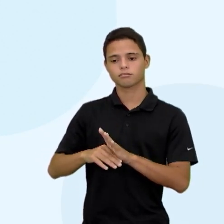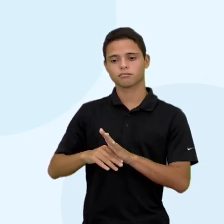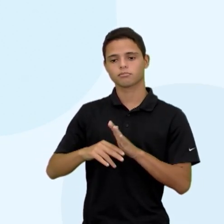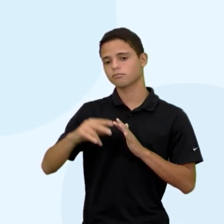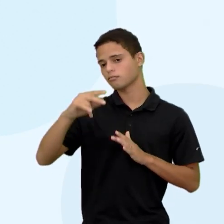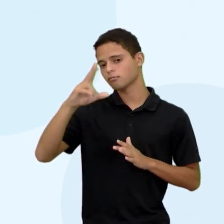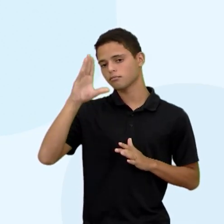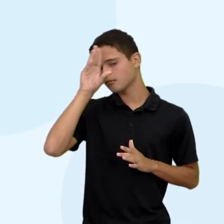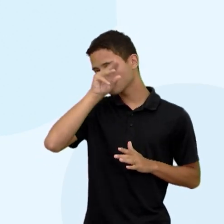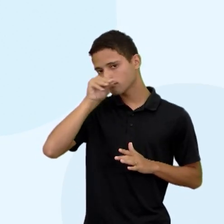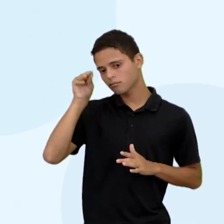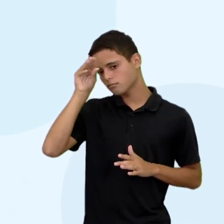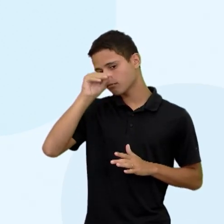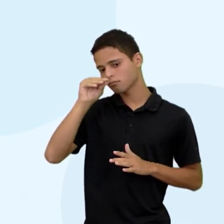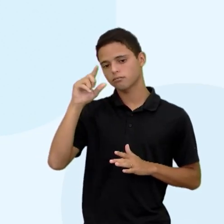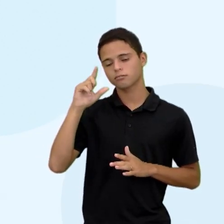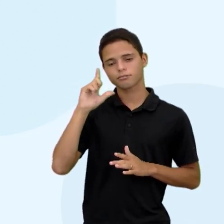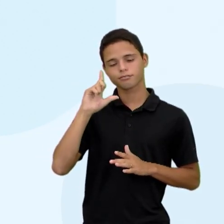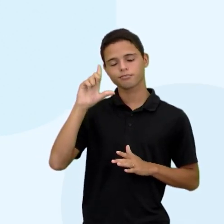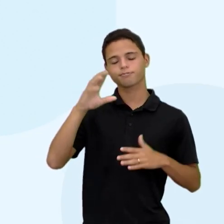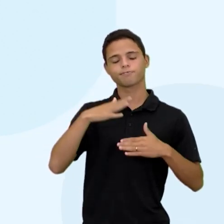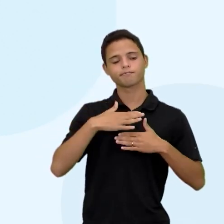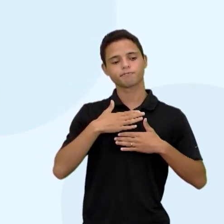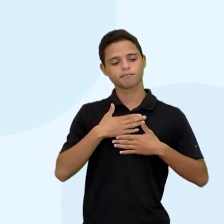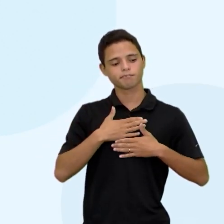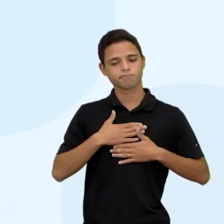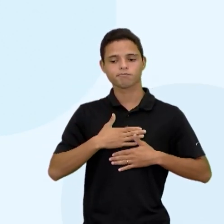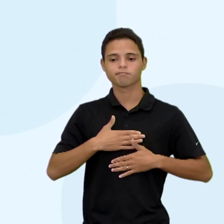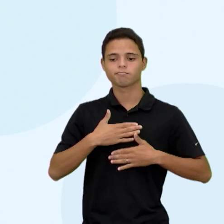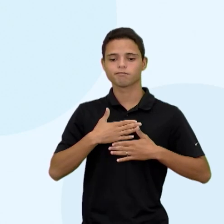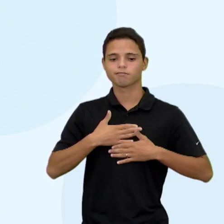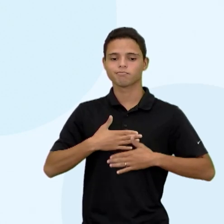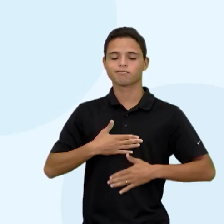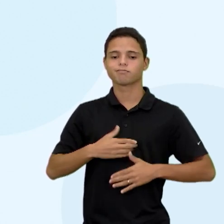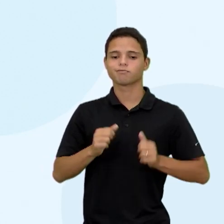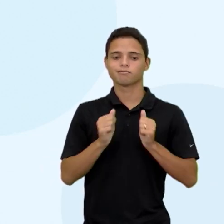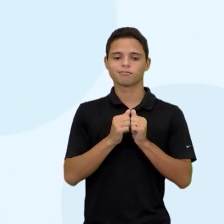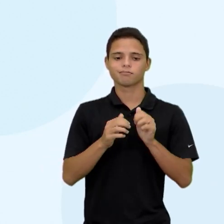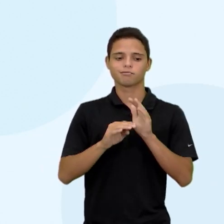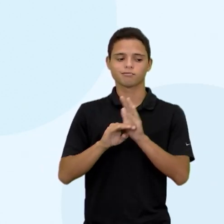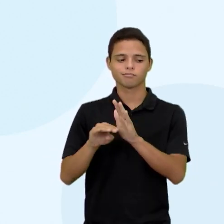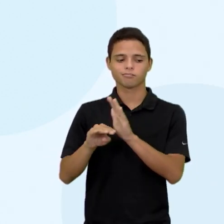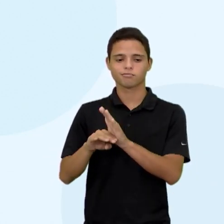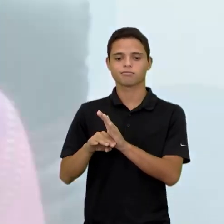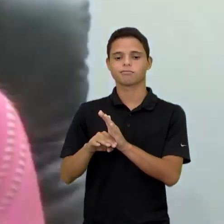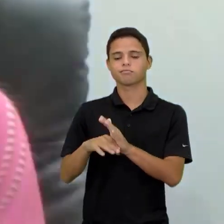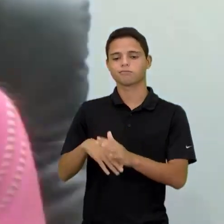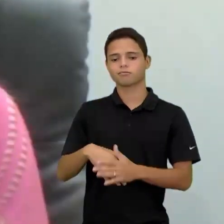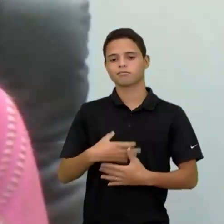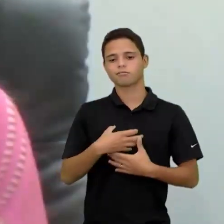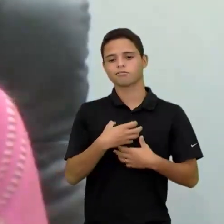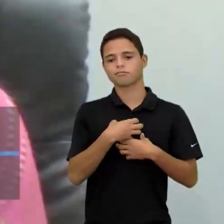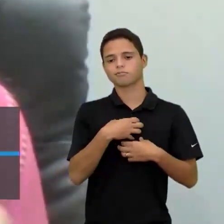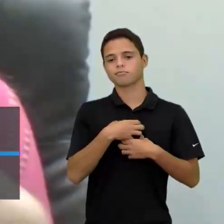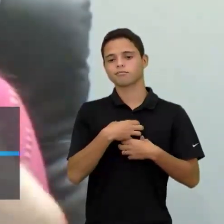fazer xixi. Ele conseguia, com o cuidador, ter